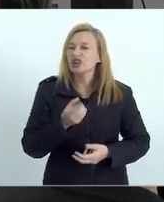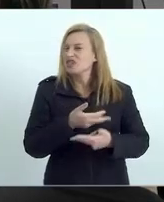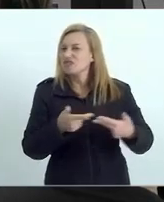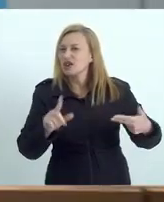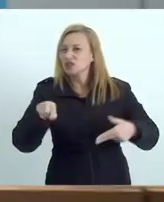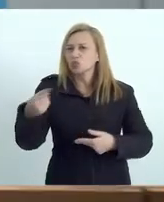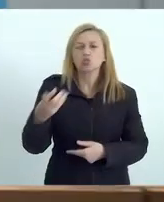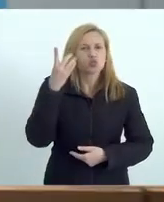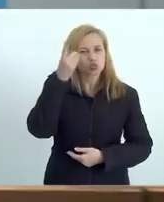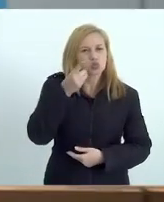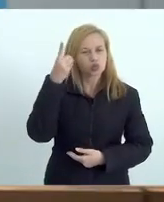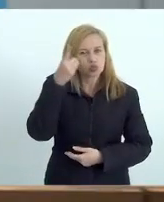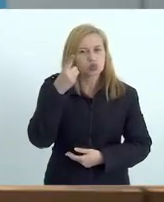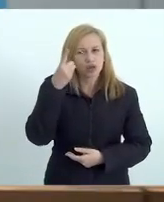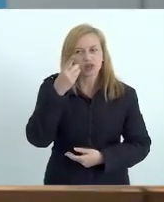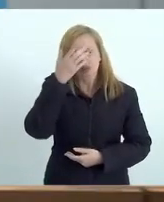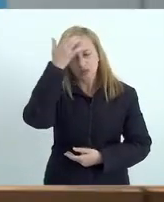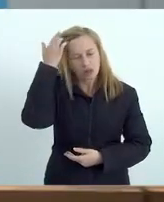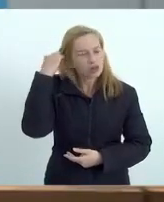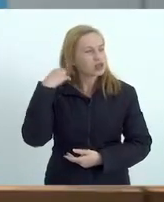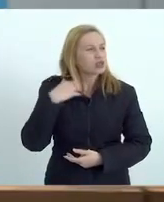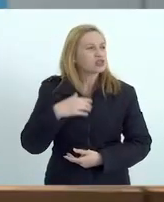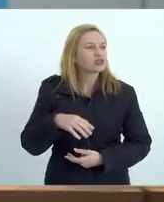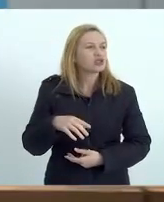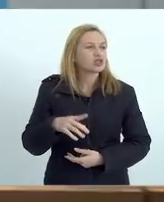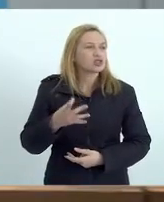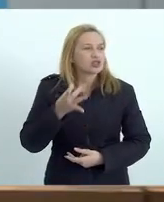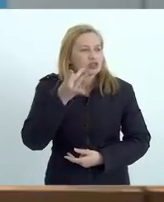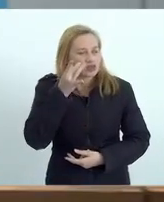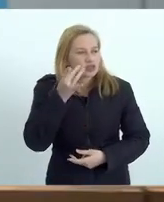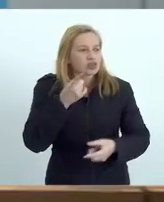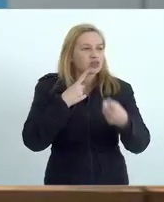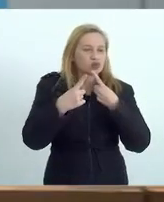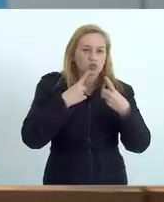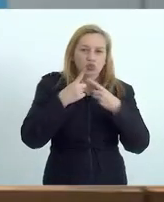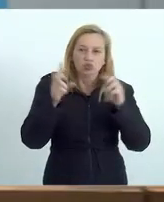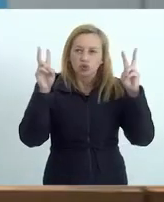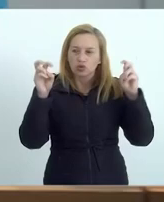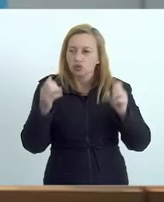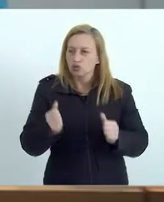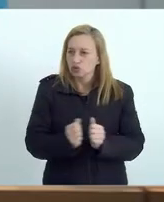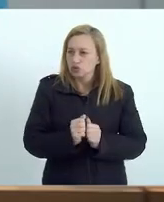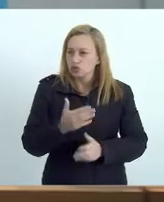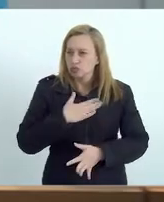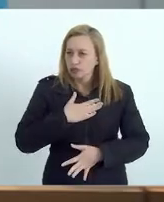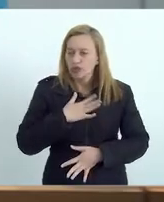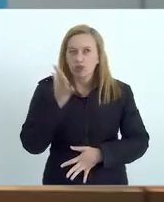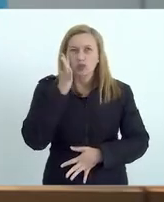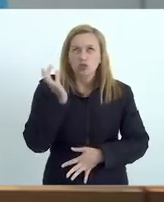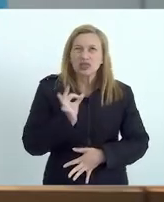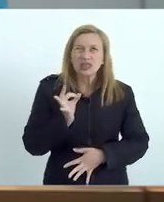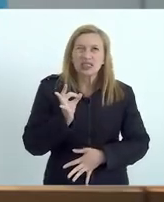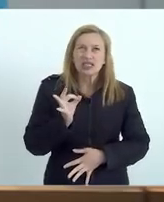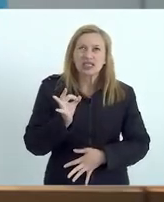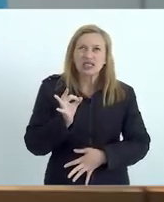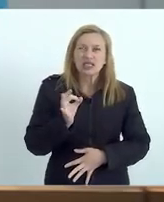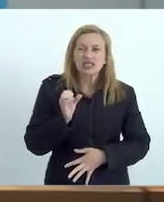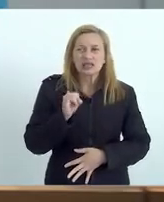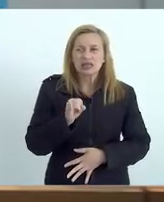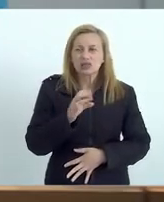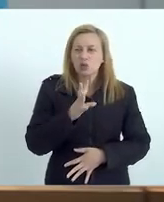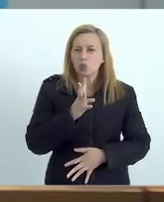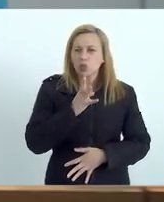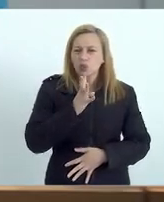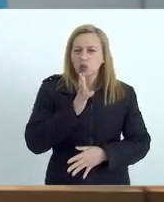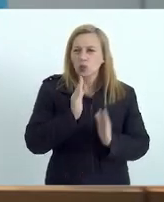número de Deputados tiveram tiveram presente discutindo esse assunto comigo eu não sei se o senhor se é de